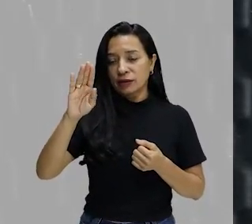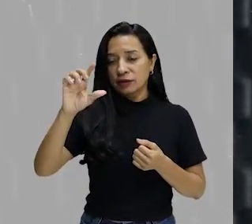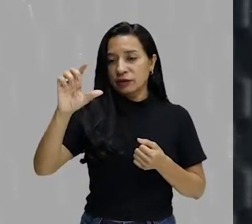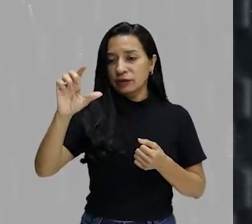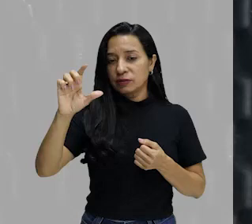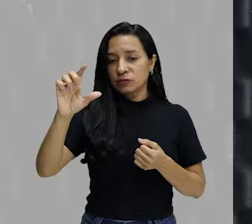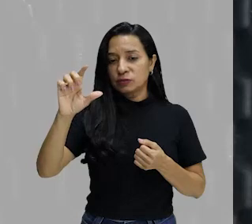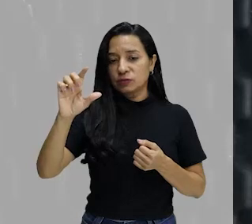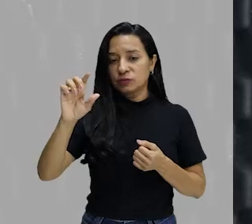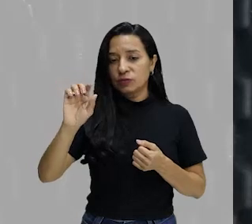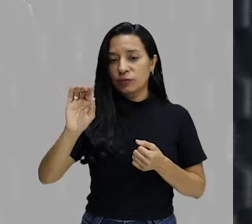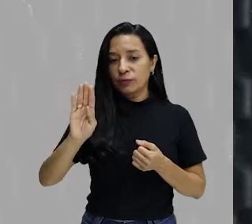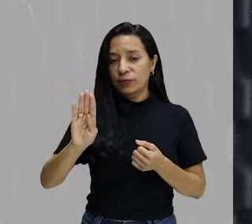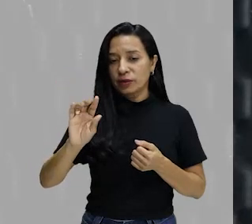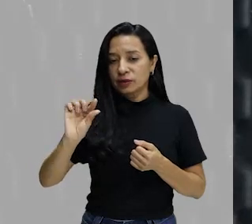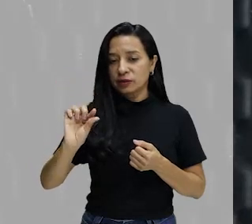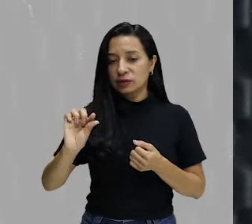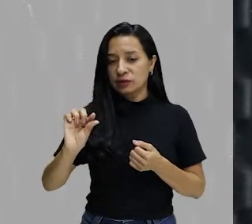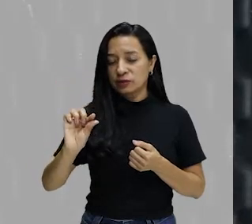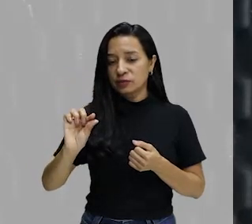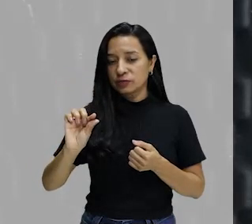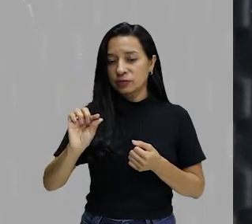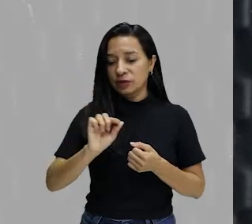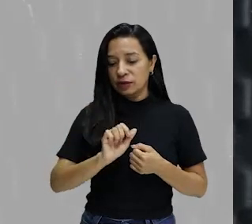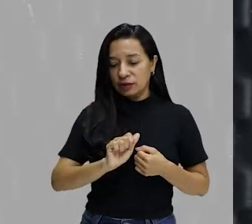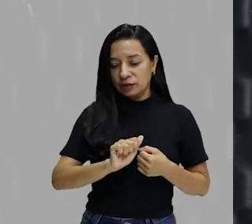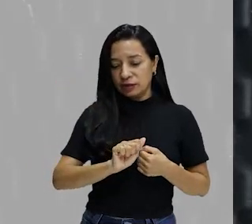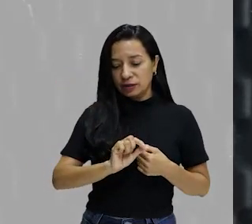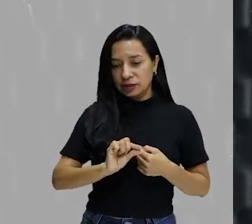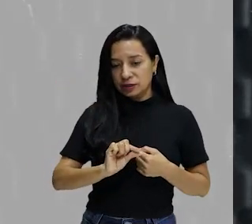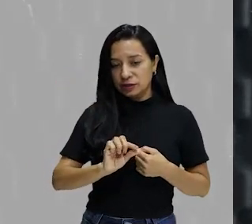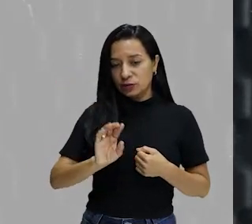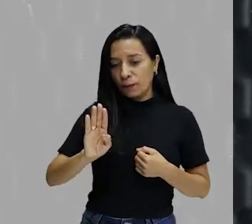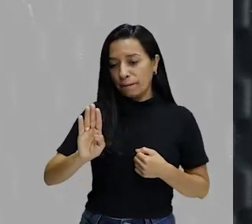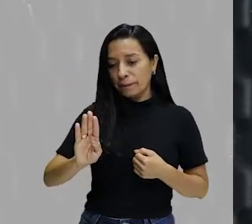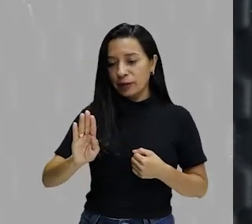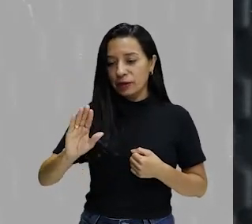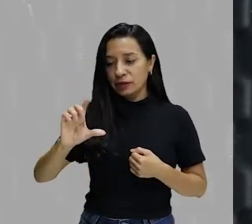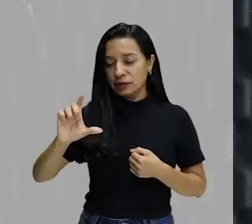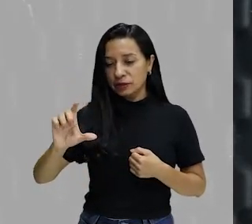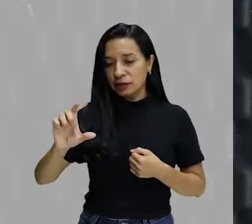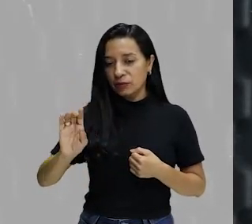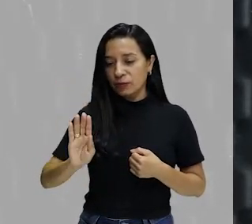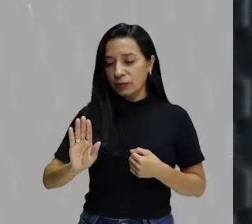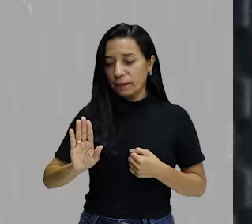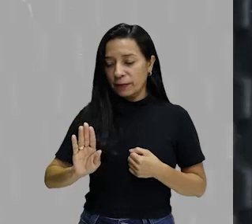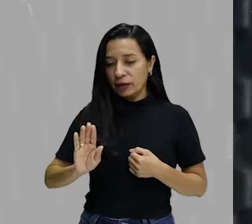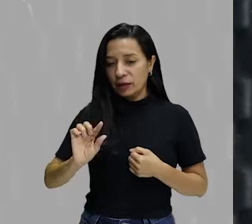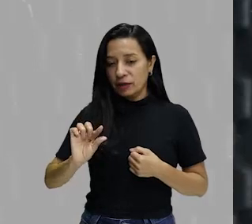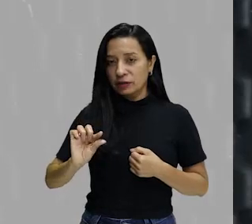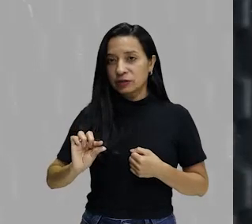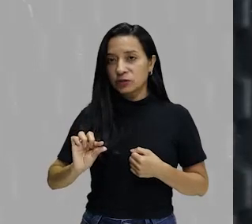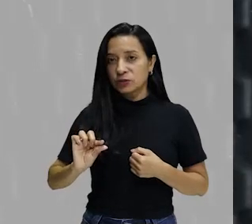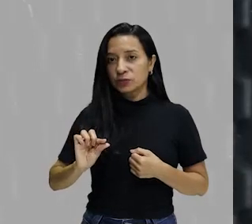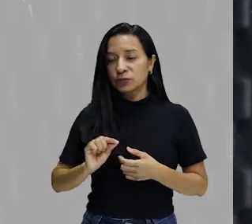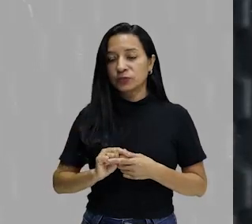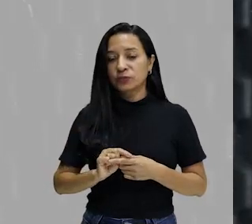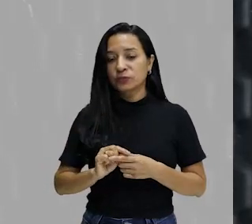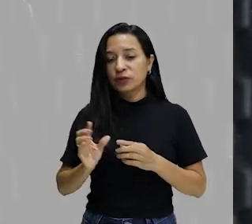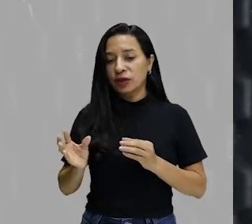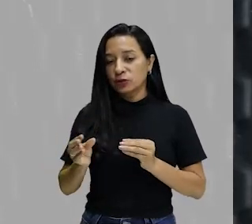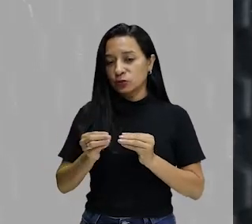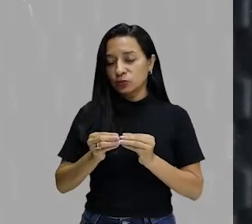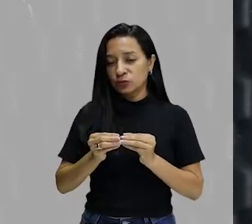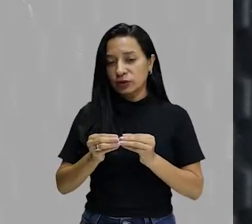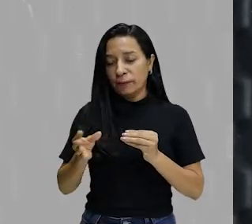Azão, um Bzão e um Bzinho para este Azinho. Agora, eu vou juntar este Azão com este